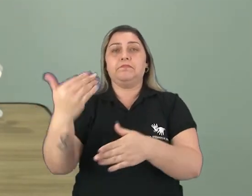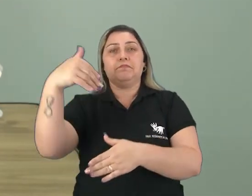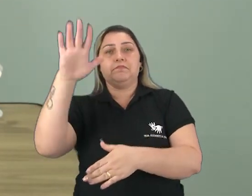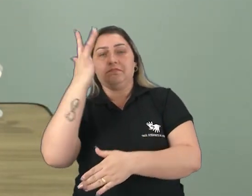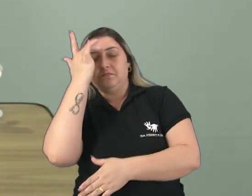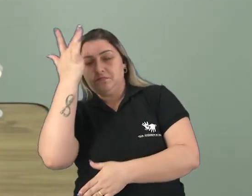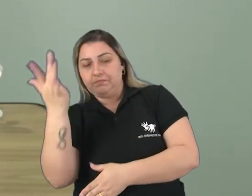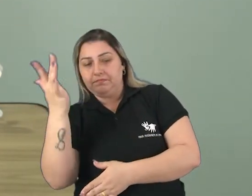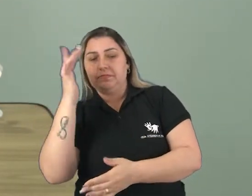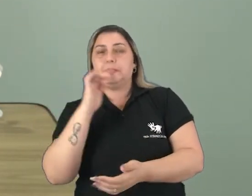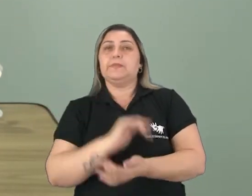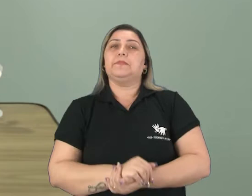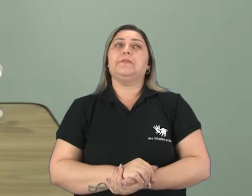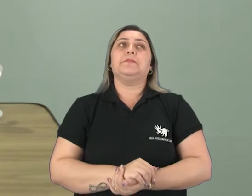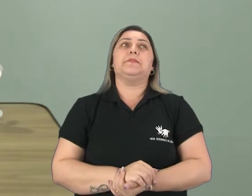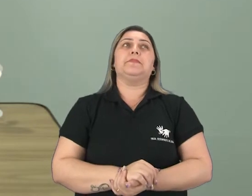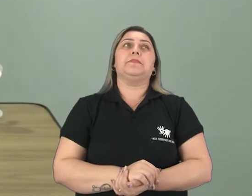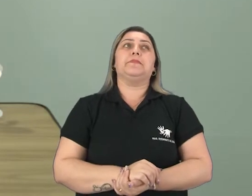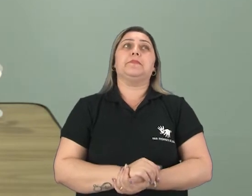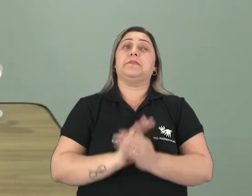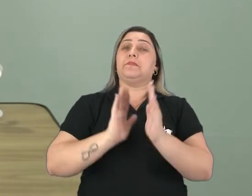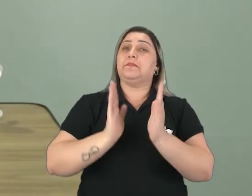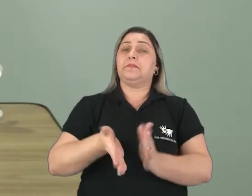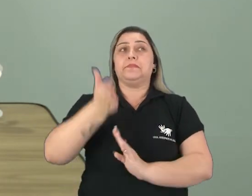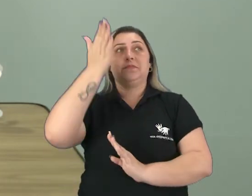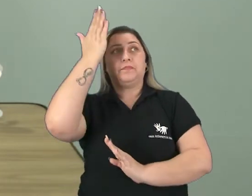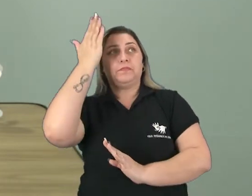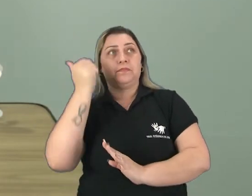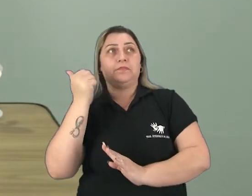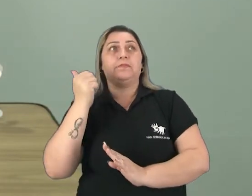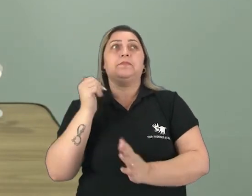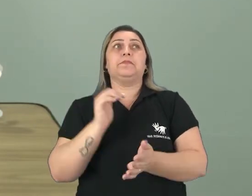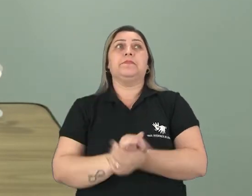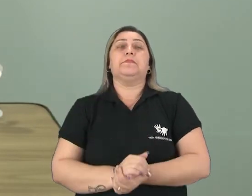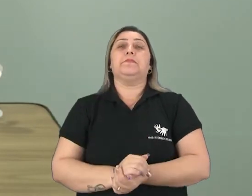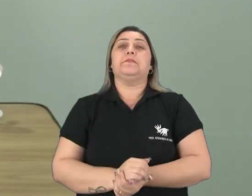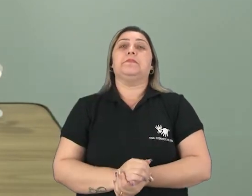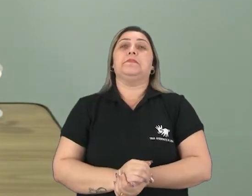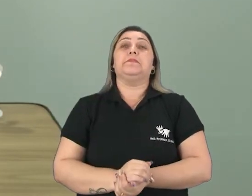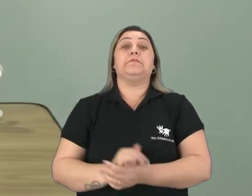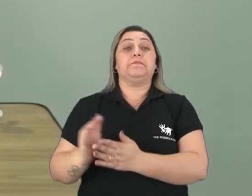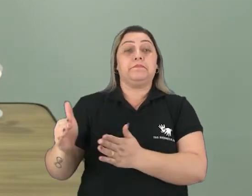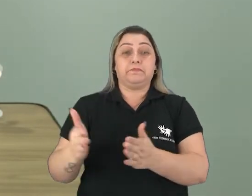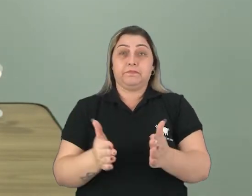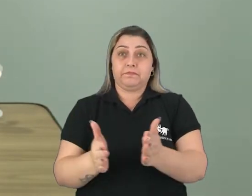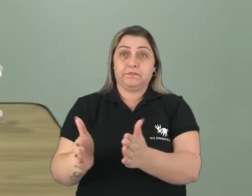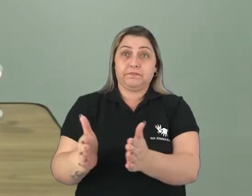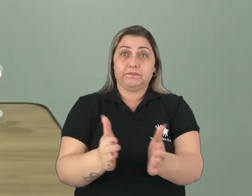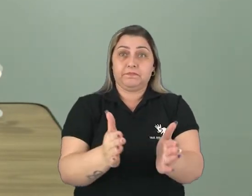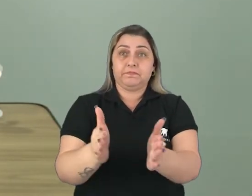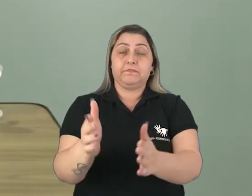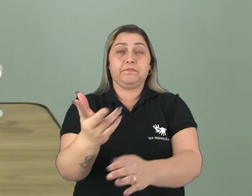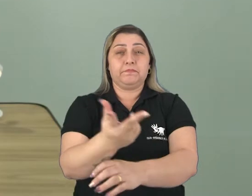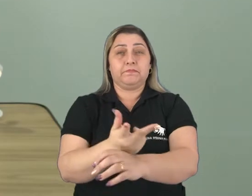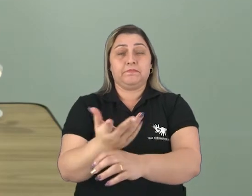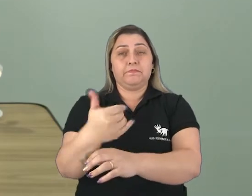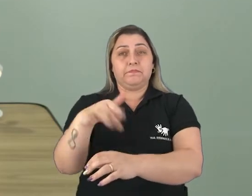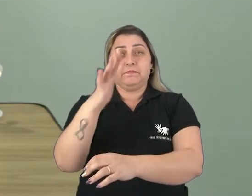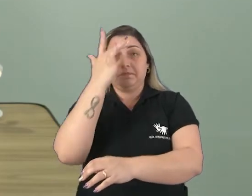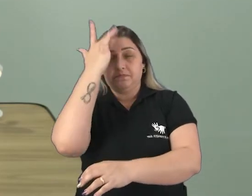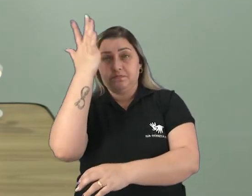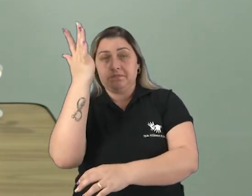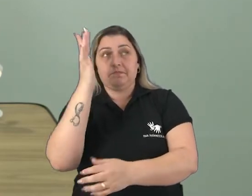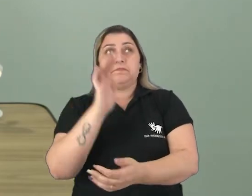mais fácil. Então, nós já sabemos que para percorrer esse caminho, nós vamos procurar o mais